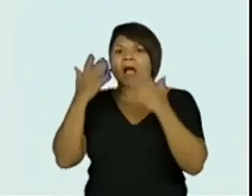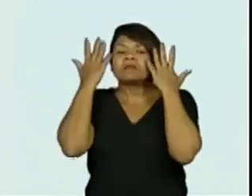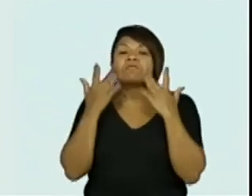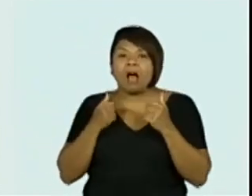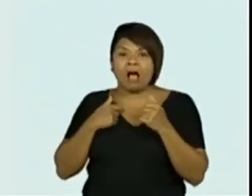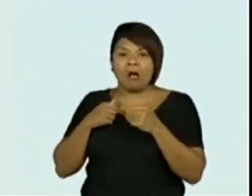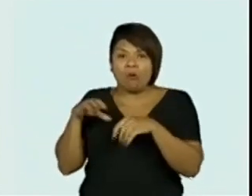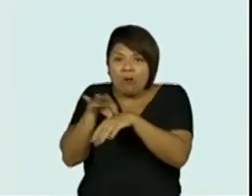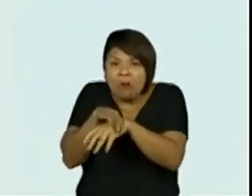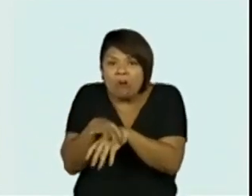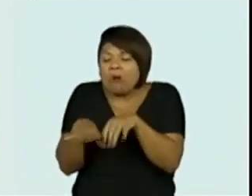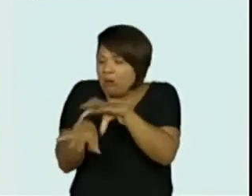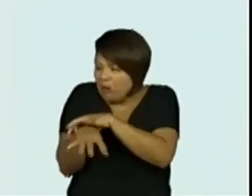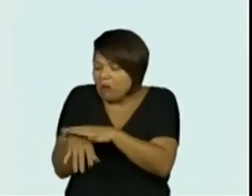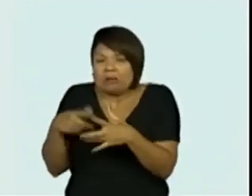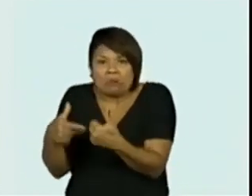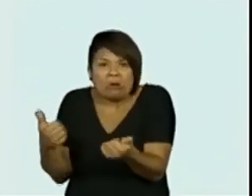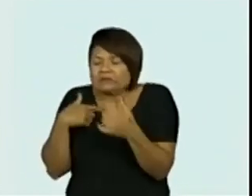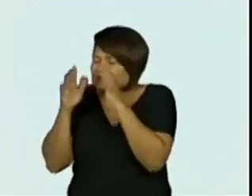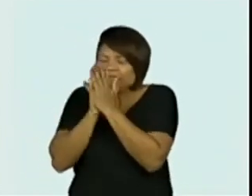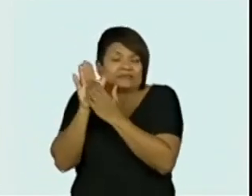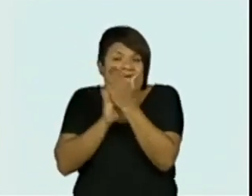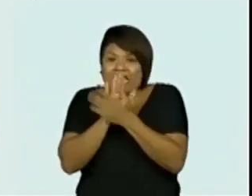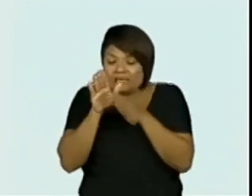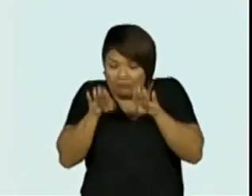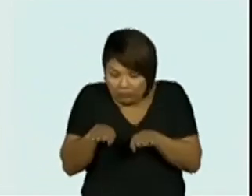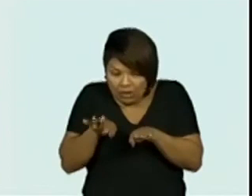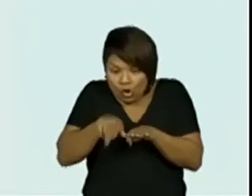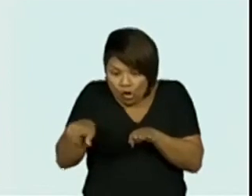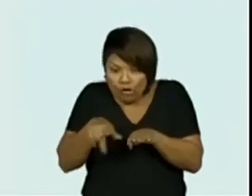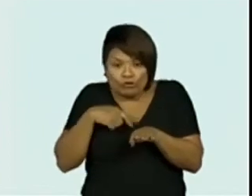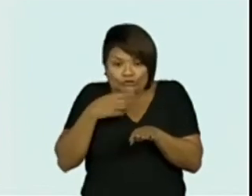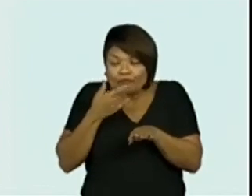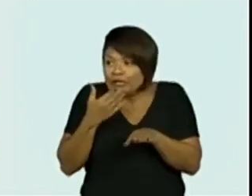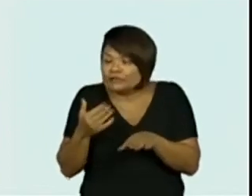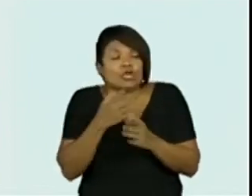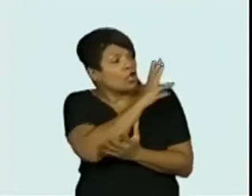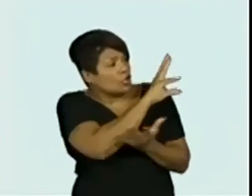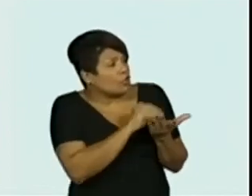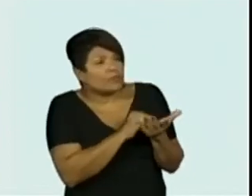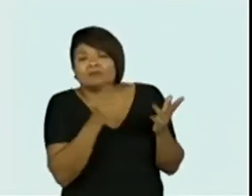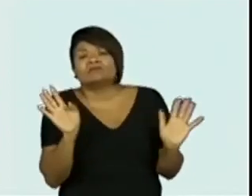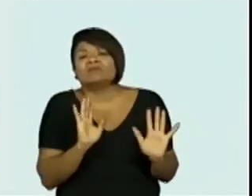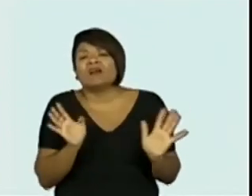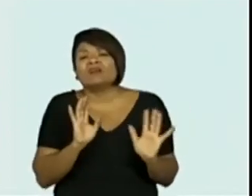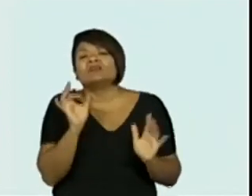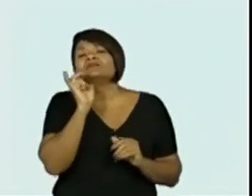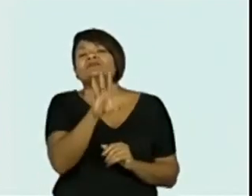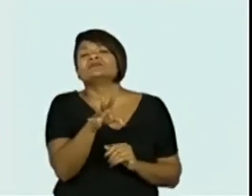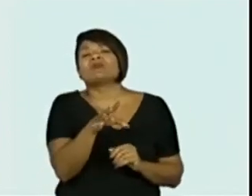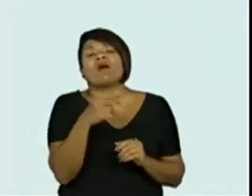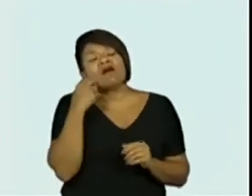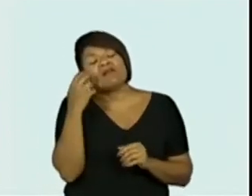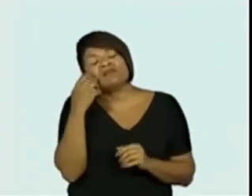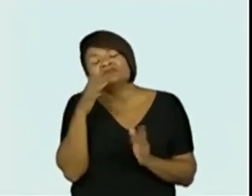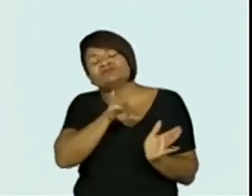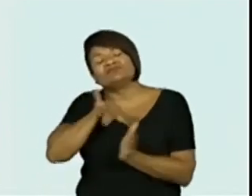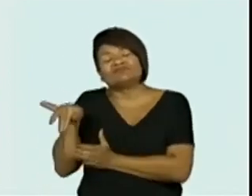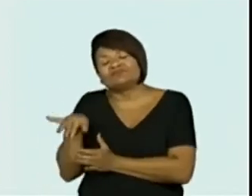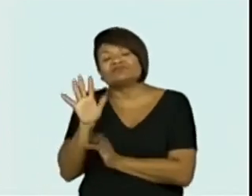nem pé de sapato de cor diferente. Copiar Doralice não ia ser complicado, era só deixar a timidez de